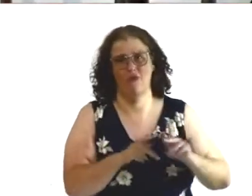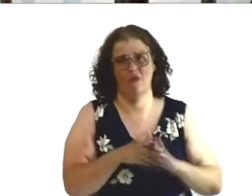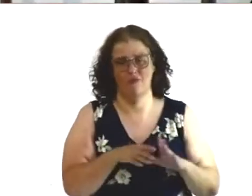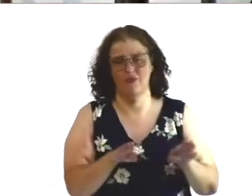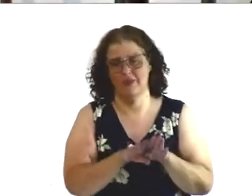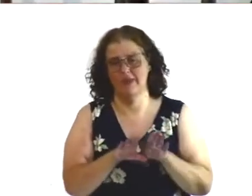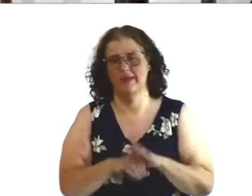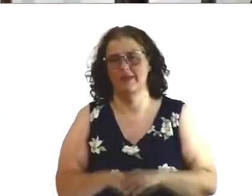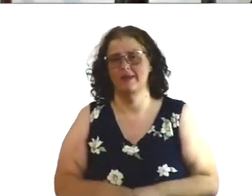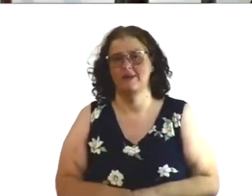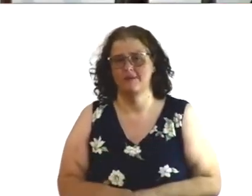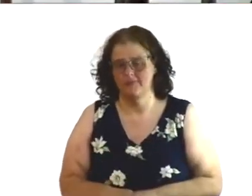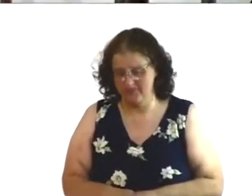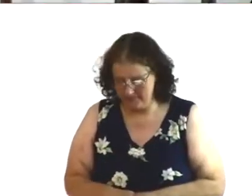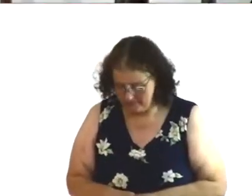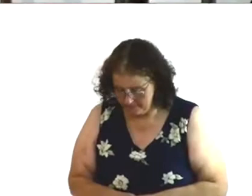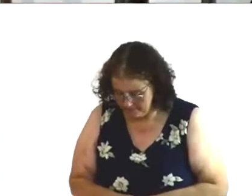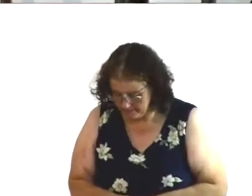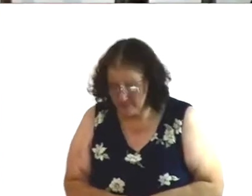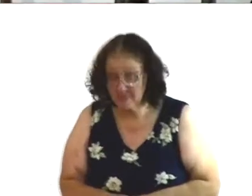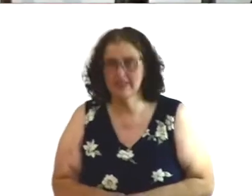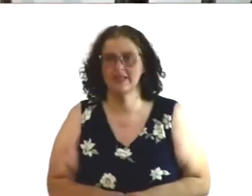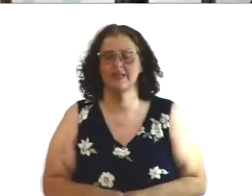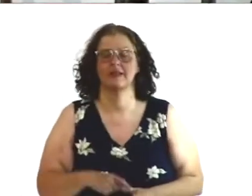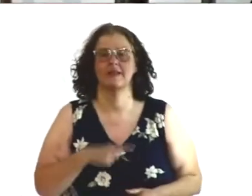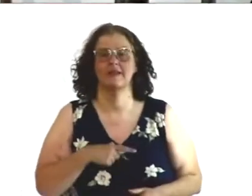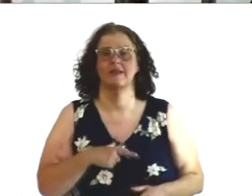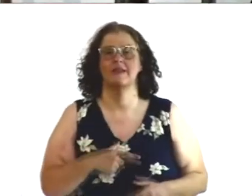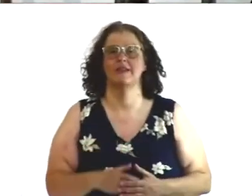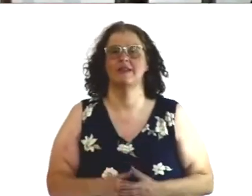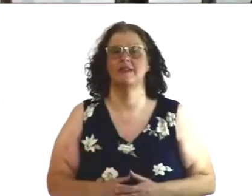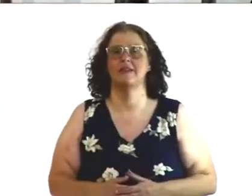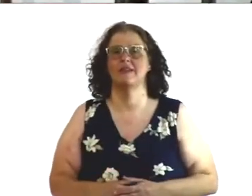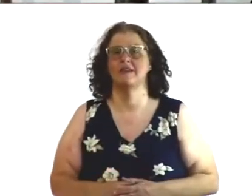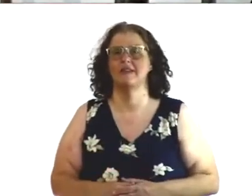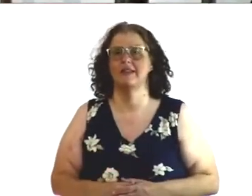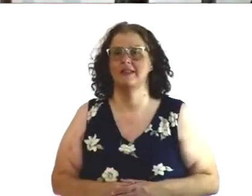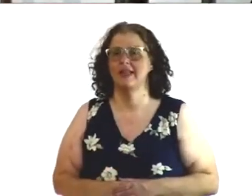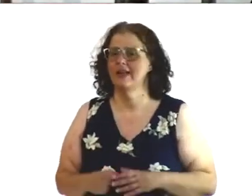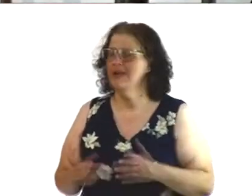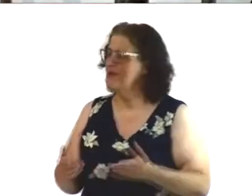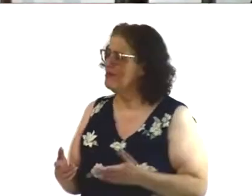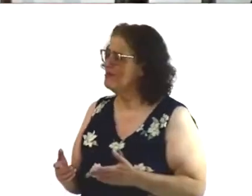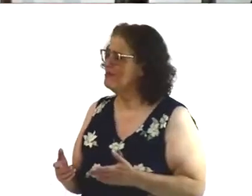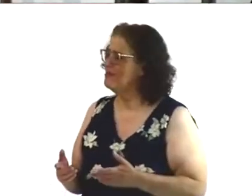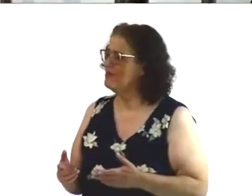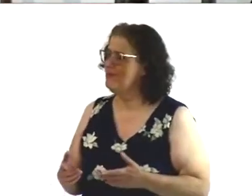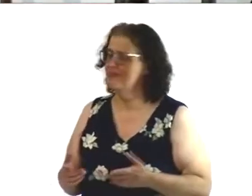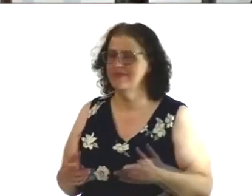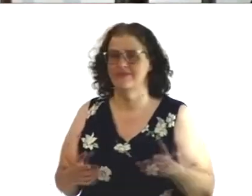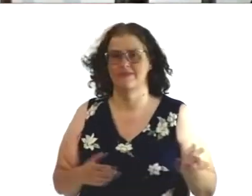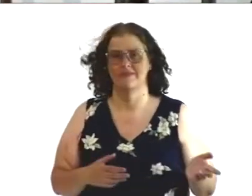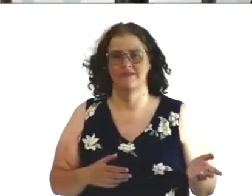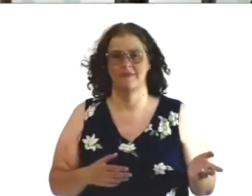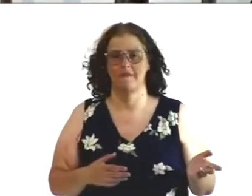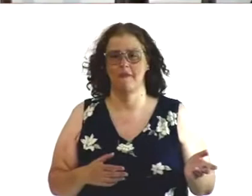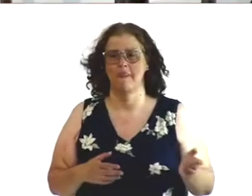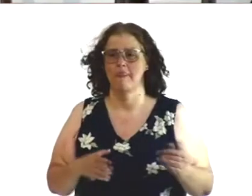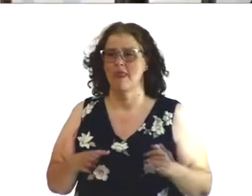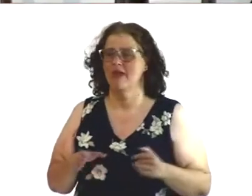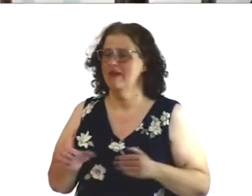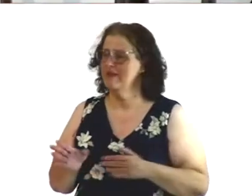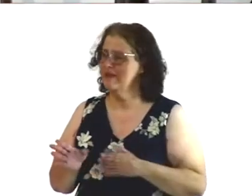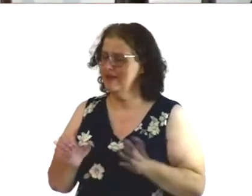judeus não eram lá assim muito amigáveis, e ele também não confiava nos romanos. Ele não era um romano, ele era um edomita da terra